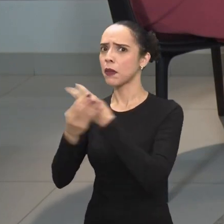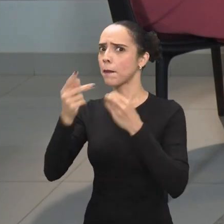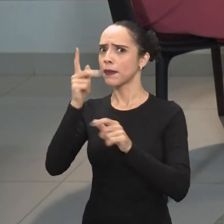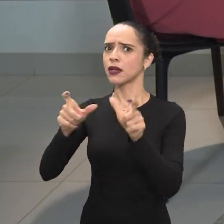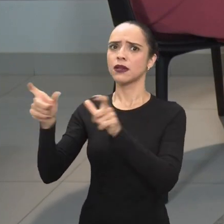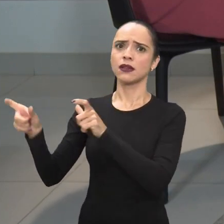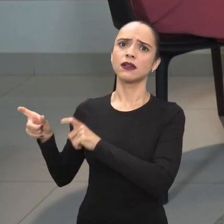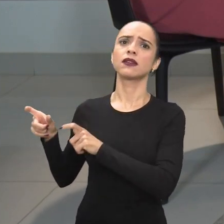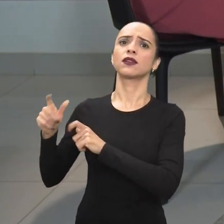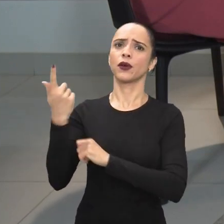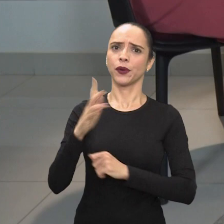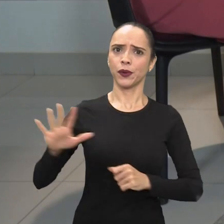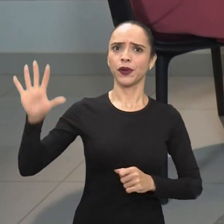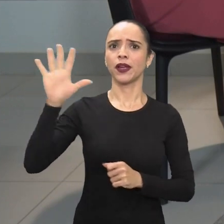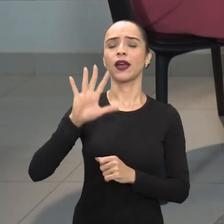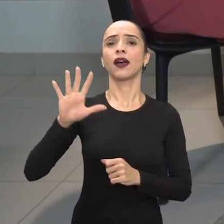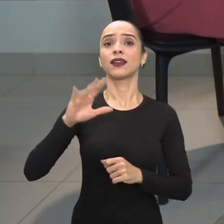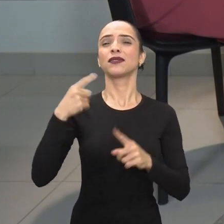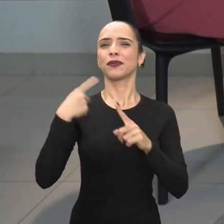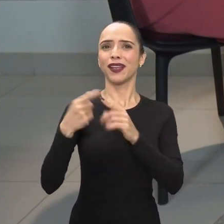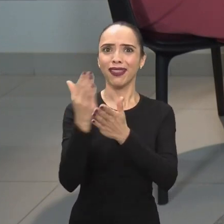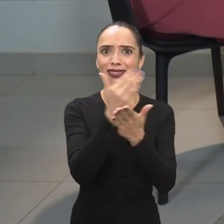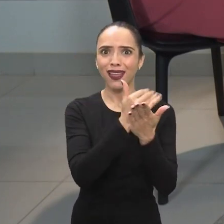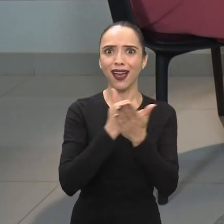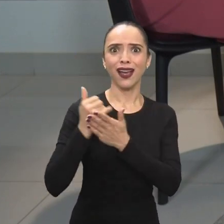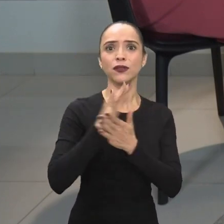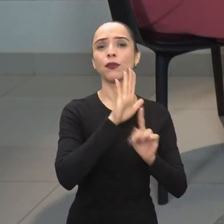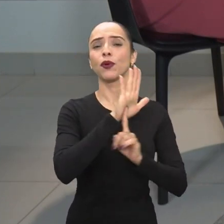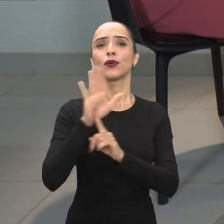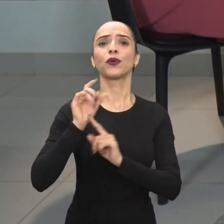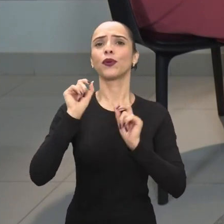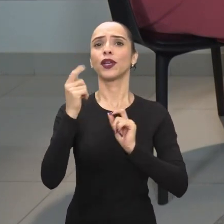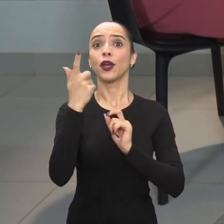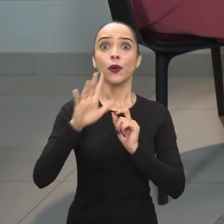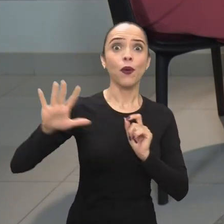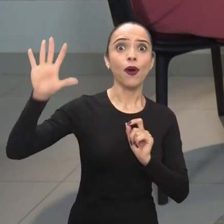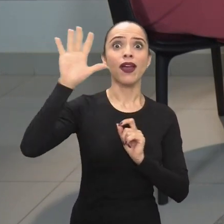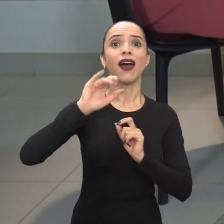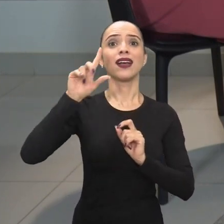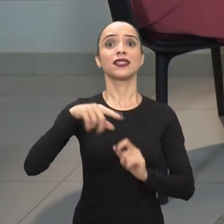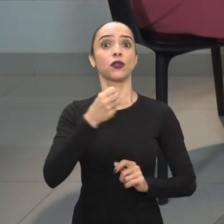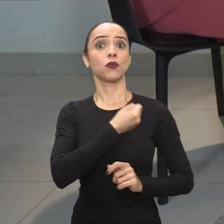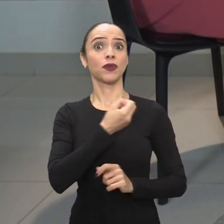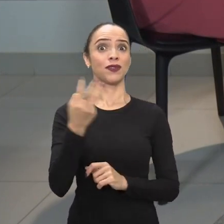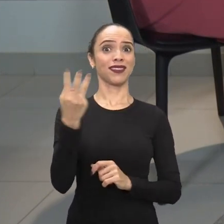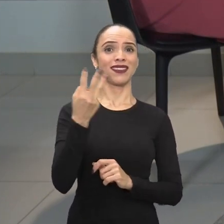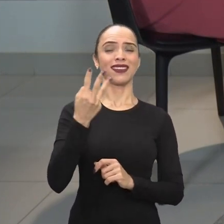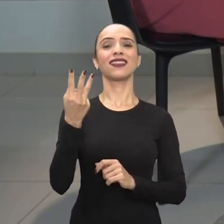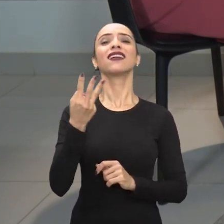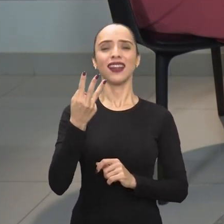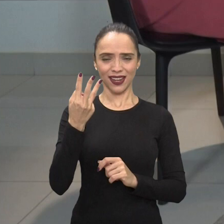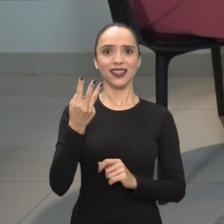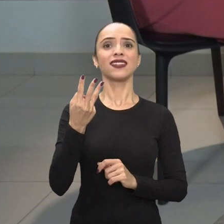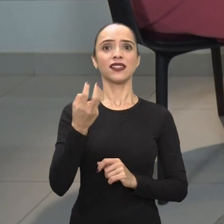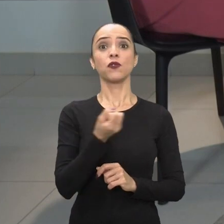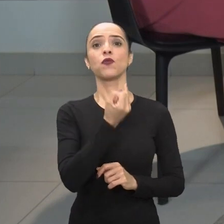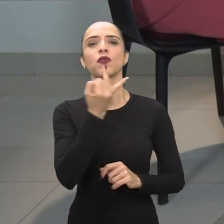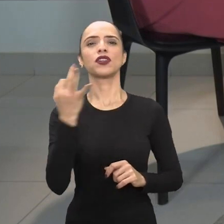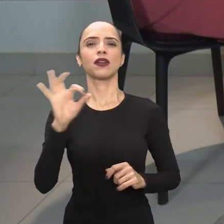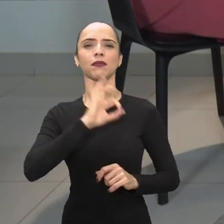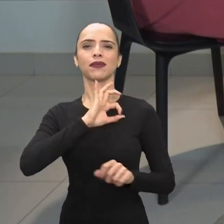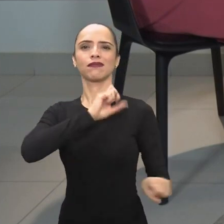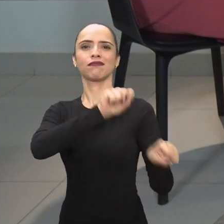é o terceiro estado e índice de homicídios cometidos por policiais e além disso